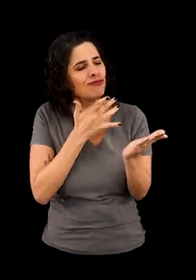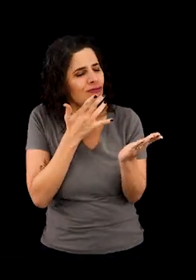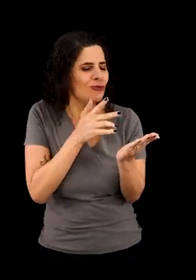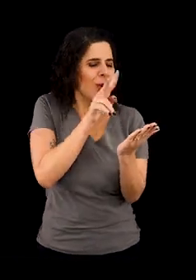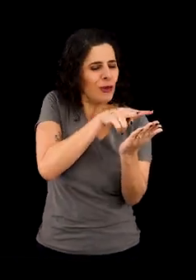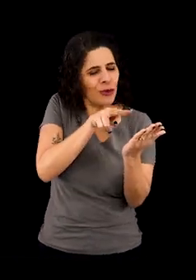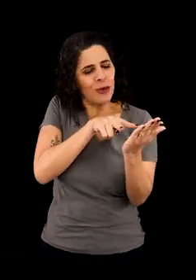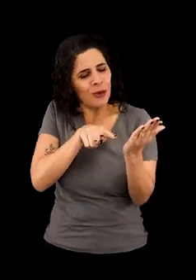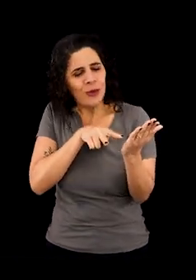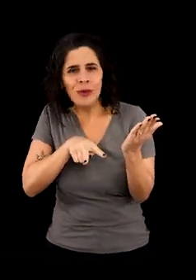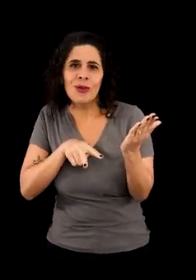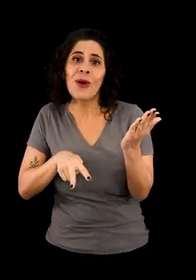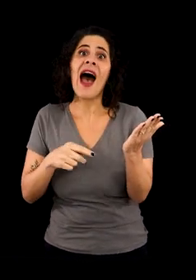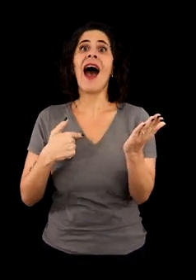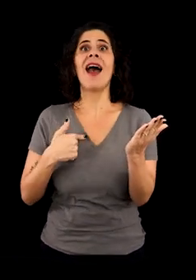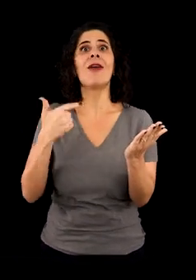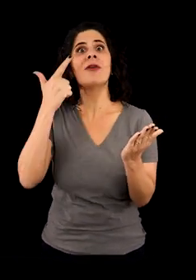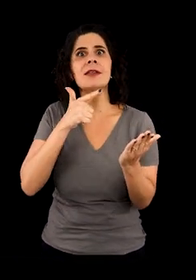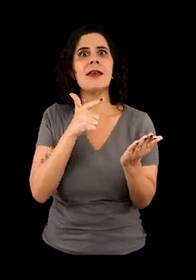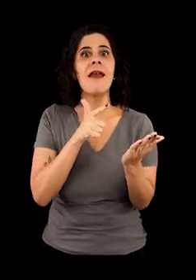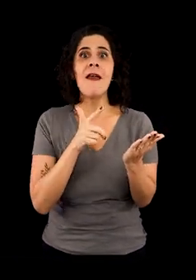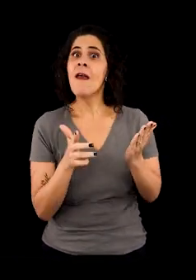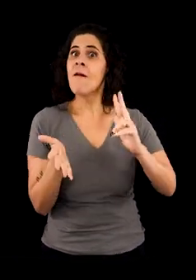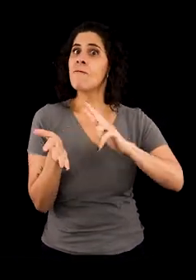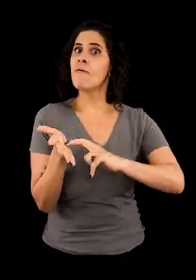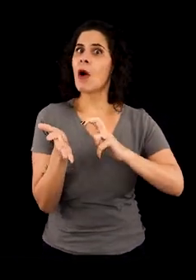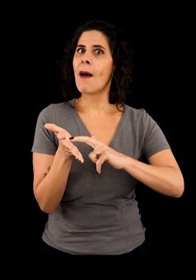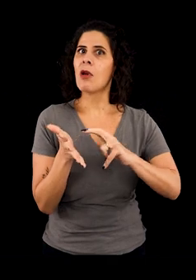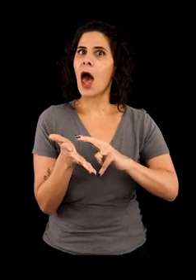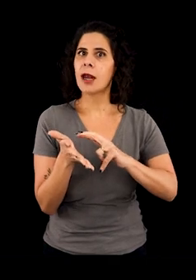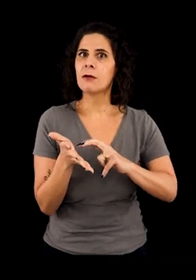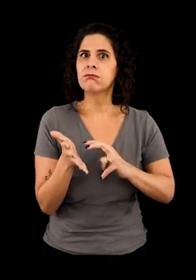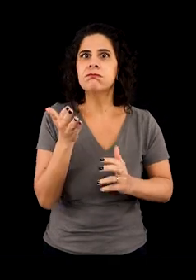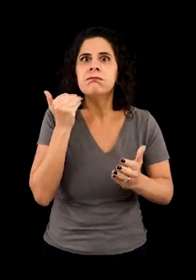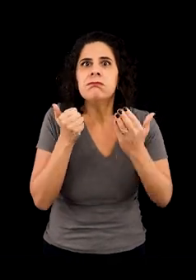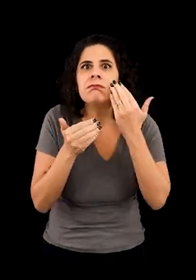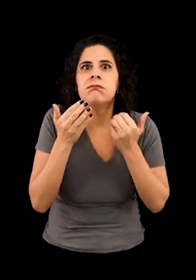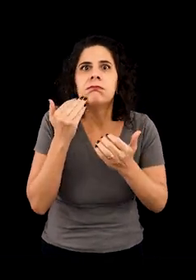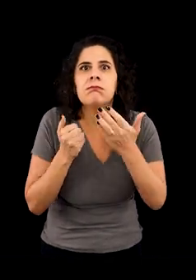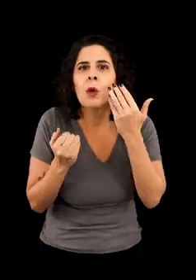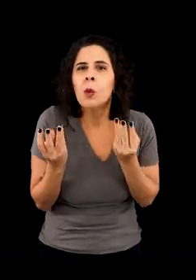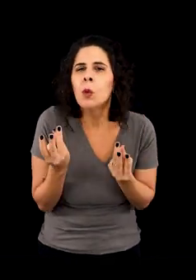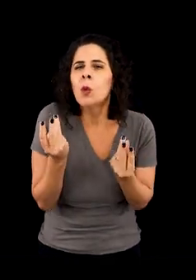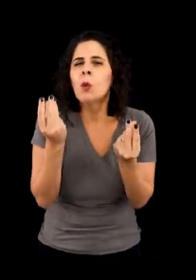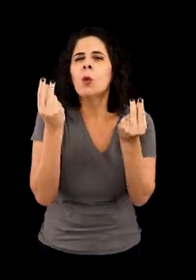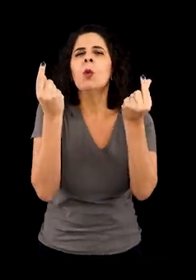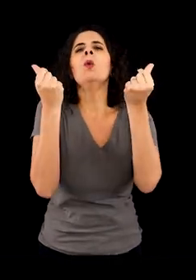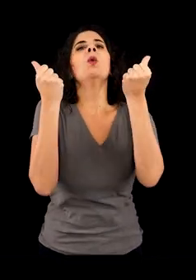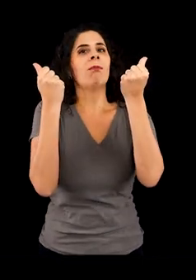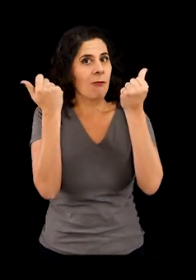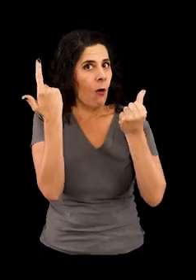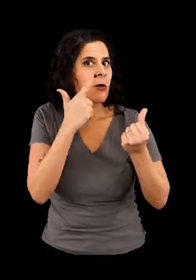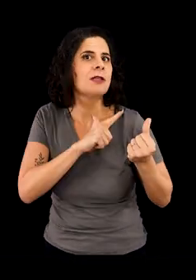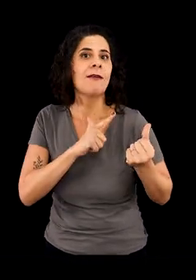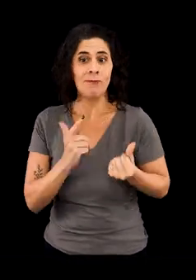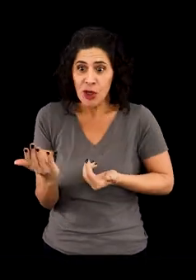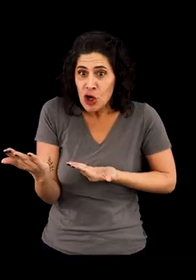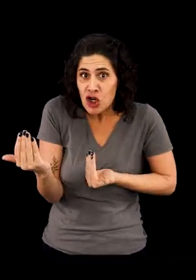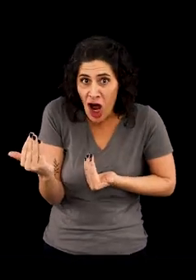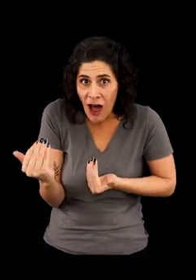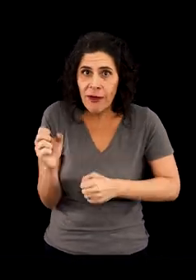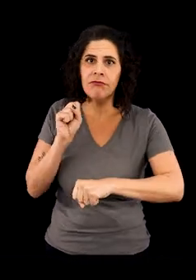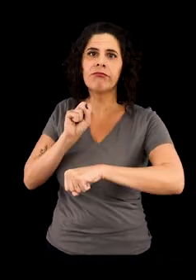isso fez com que eu criasse um universo vocabular rico e me pudesse, logo